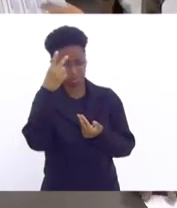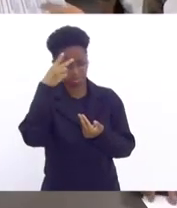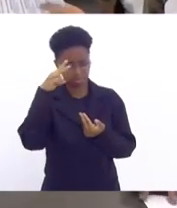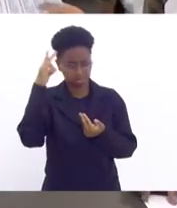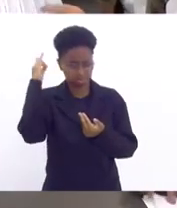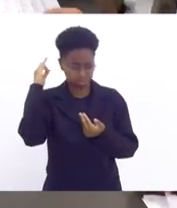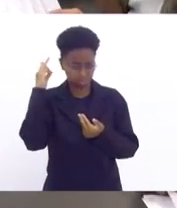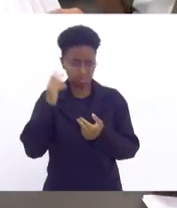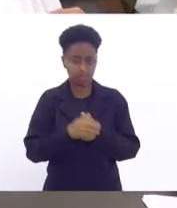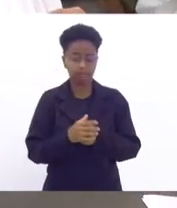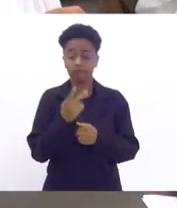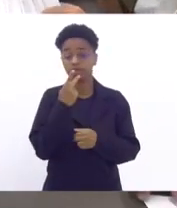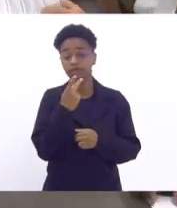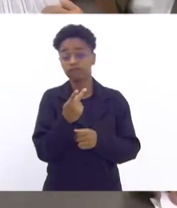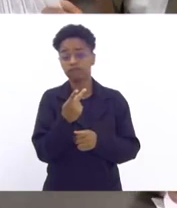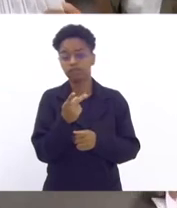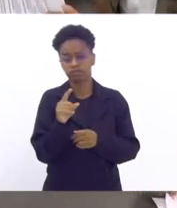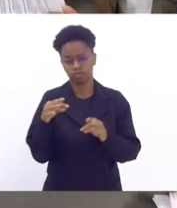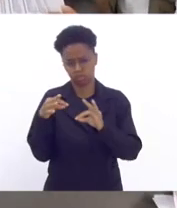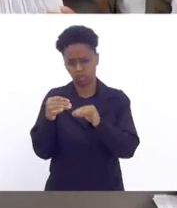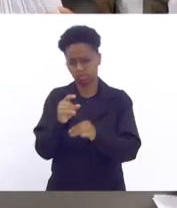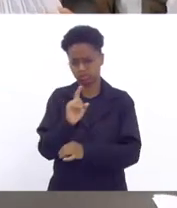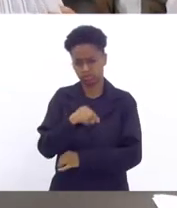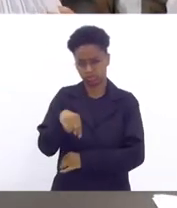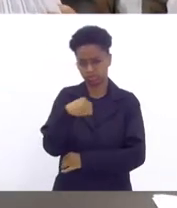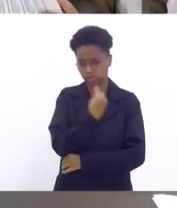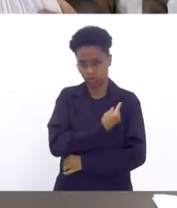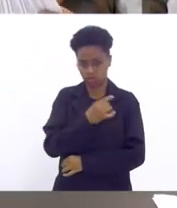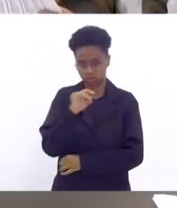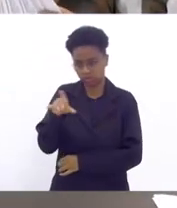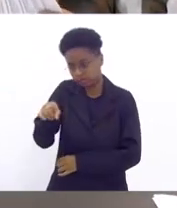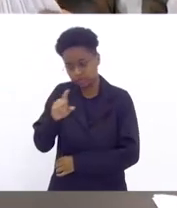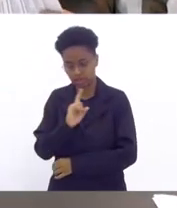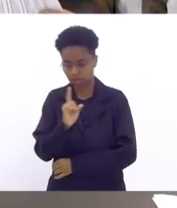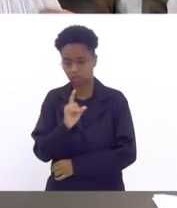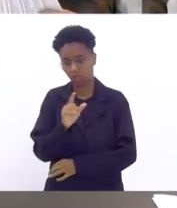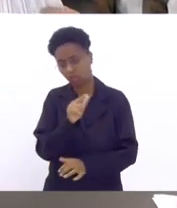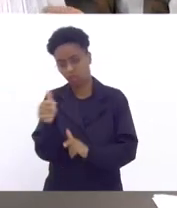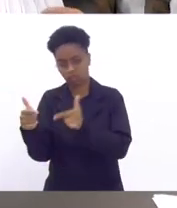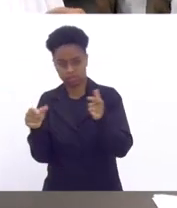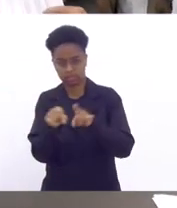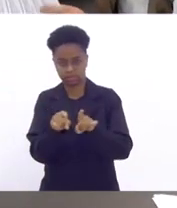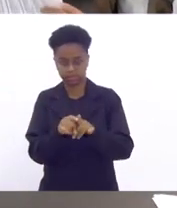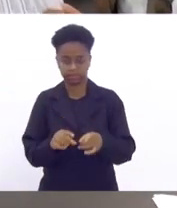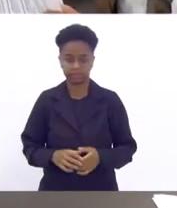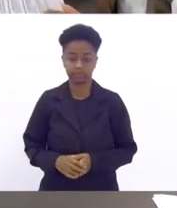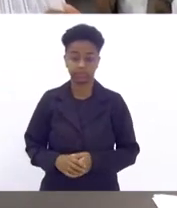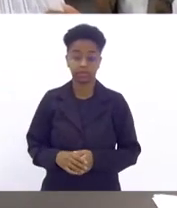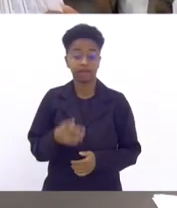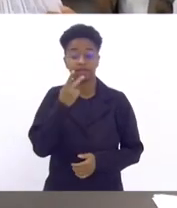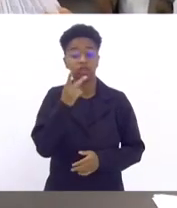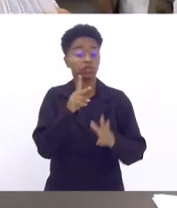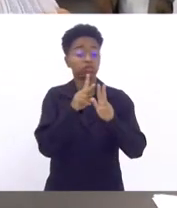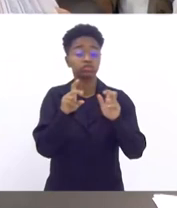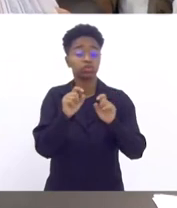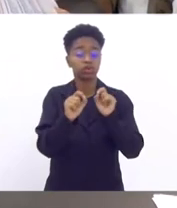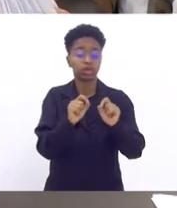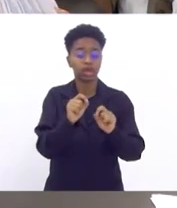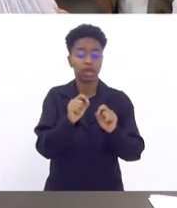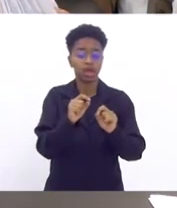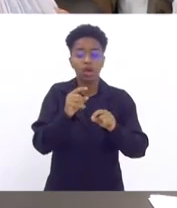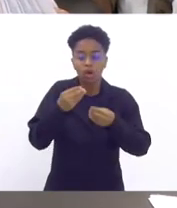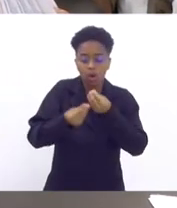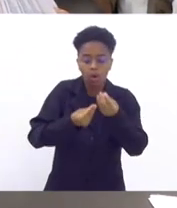que dizia a respeito nós todos na verdade não só você o silêncio eu também e muitos outros sobre a questão do objeto das frentes